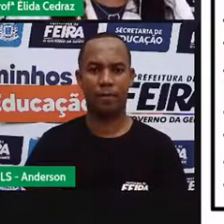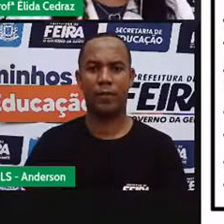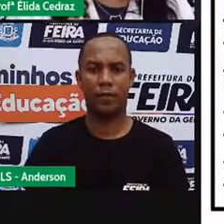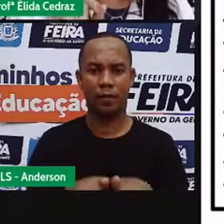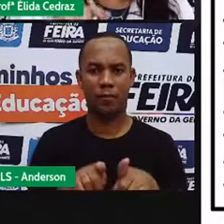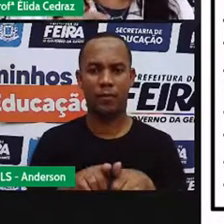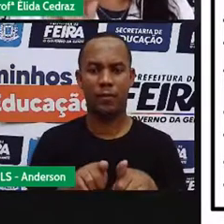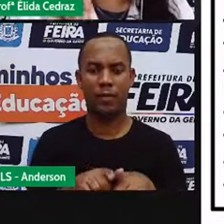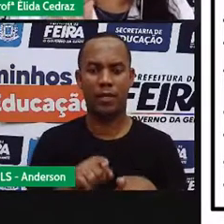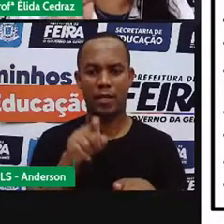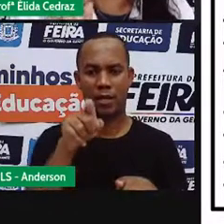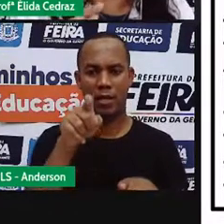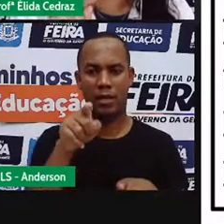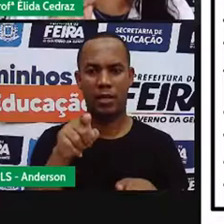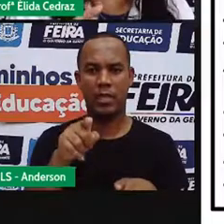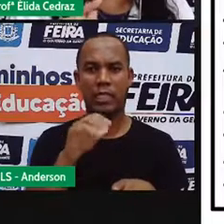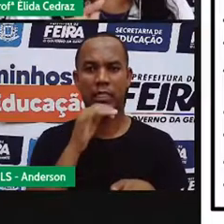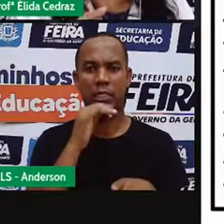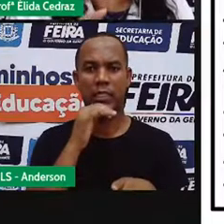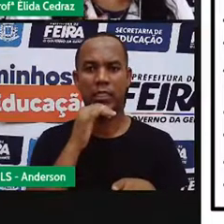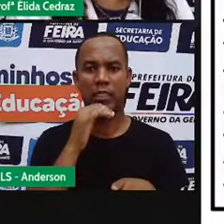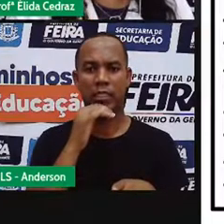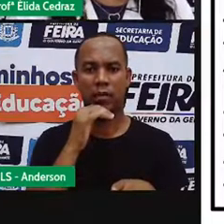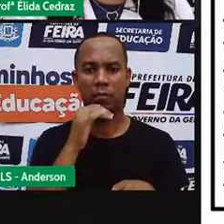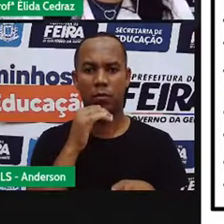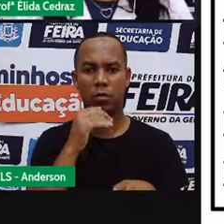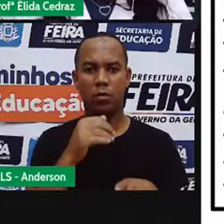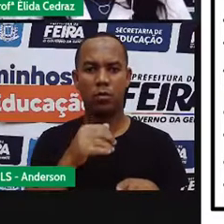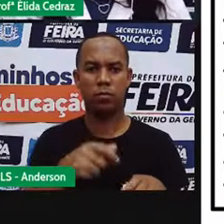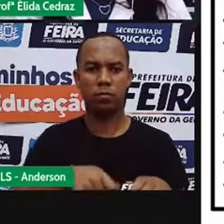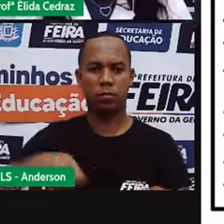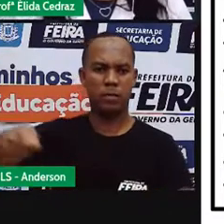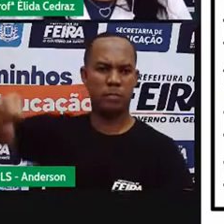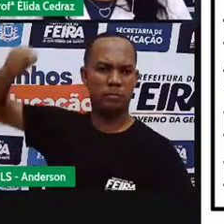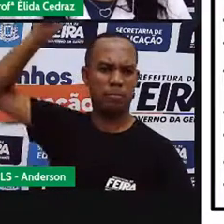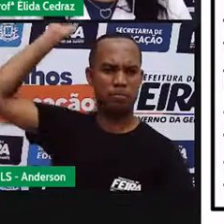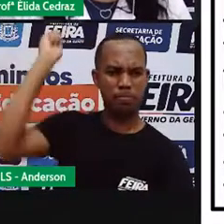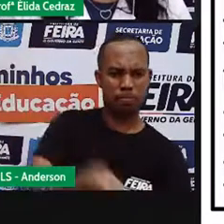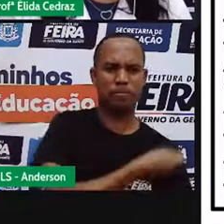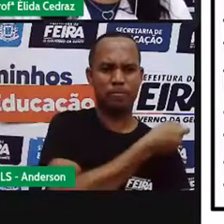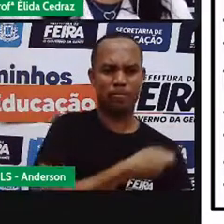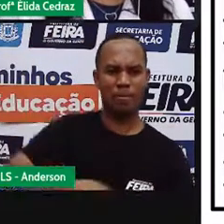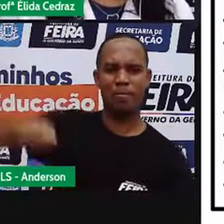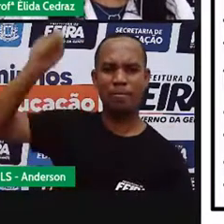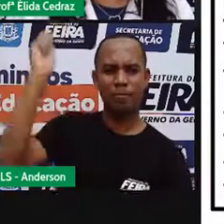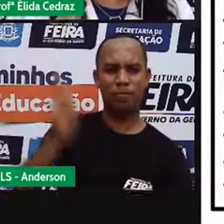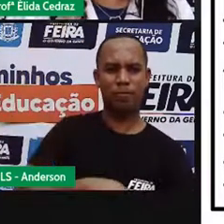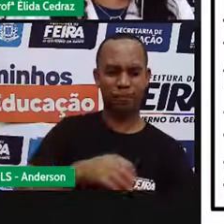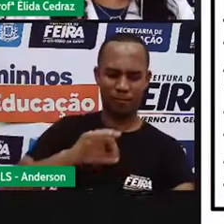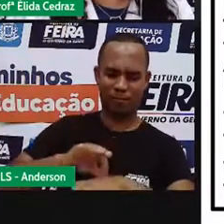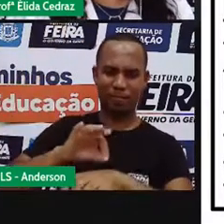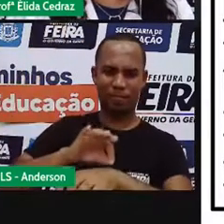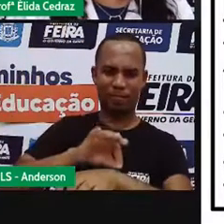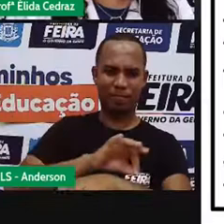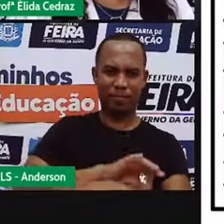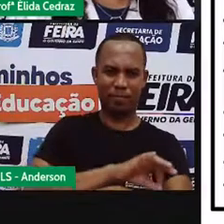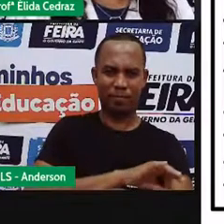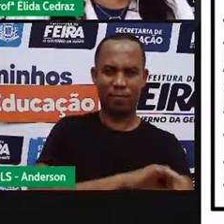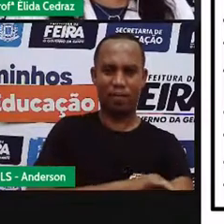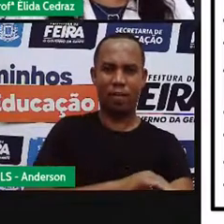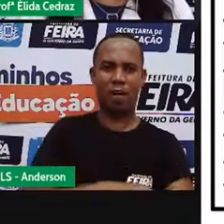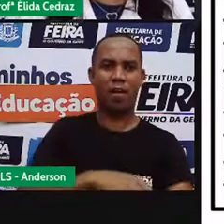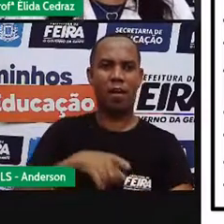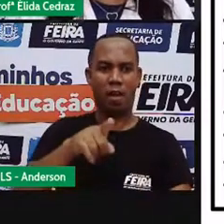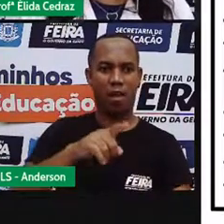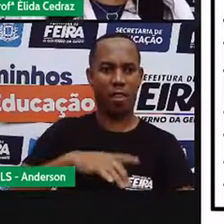aqui, porque ela surrou com cansação alguns homens portugueses e ela se destacou nas